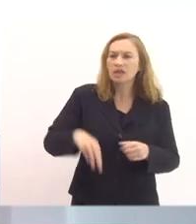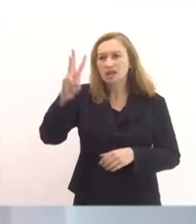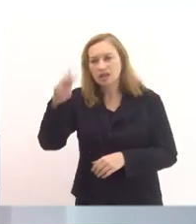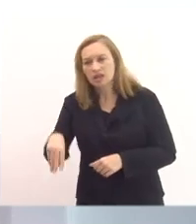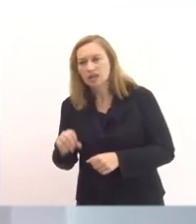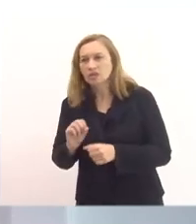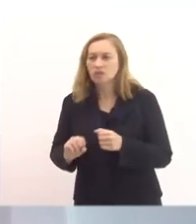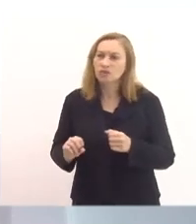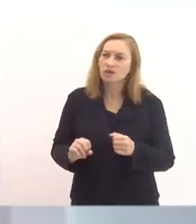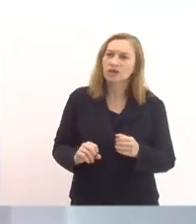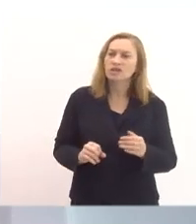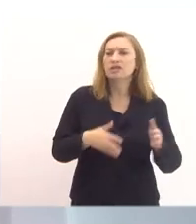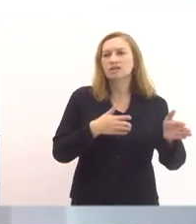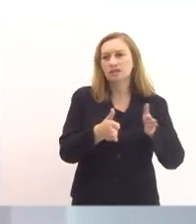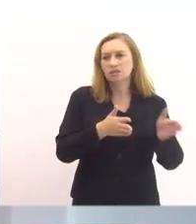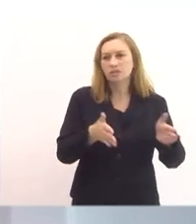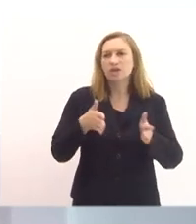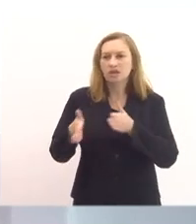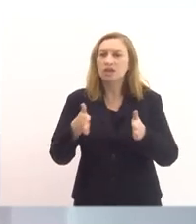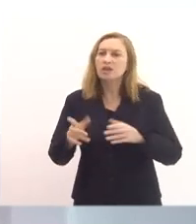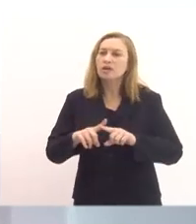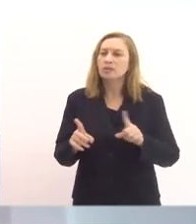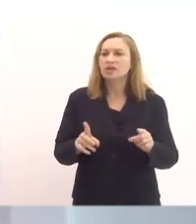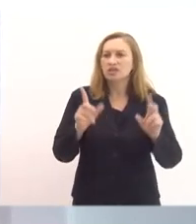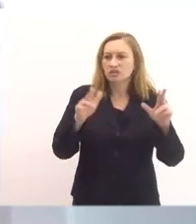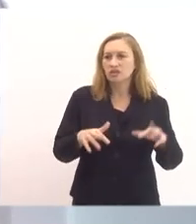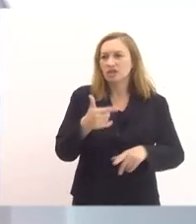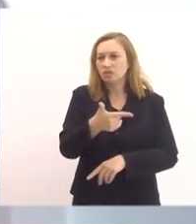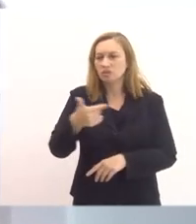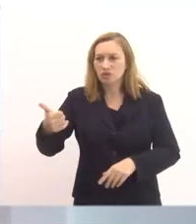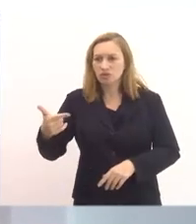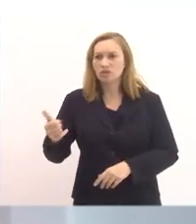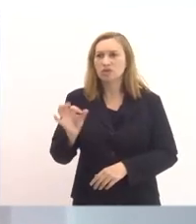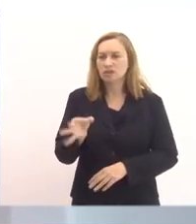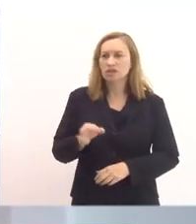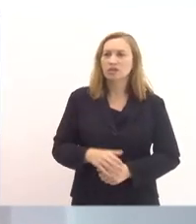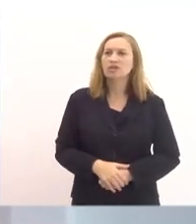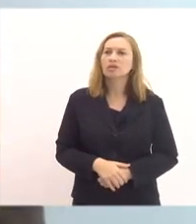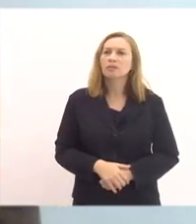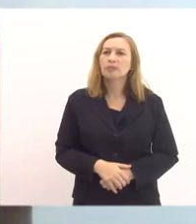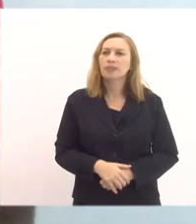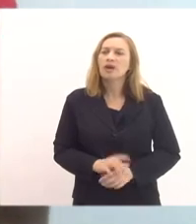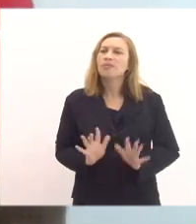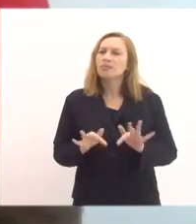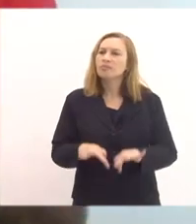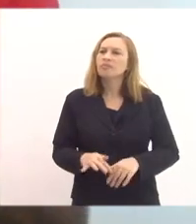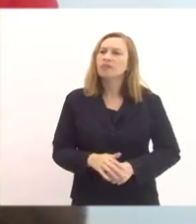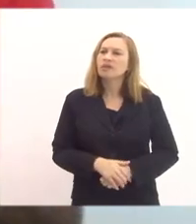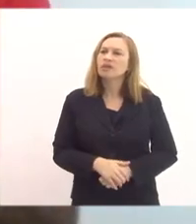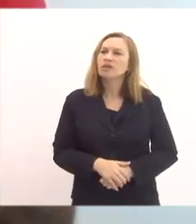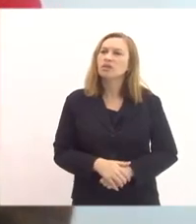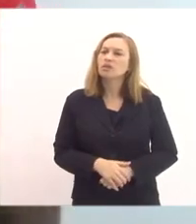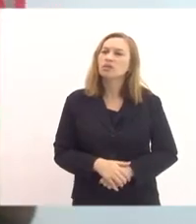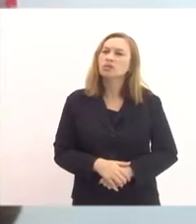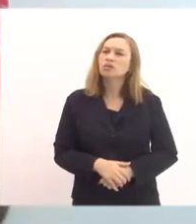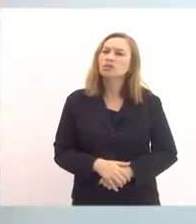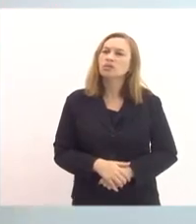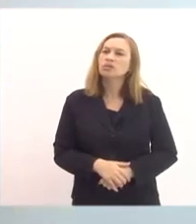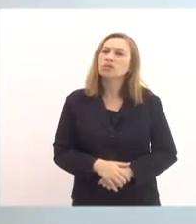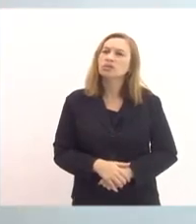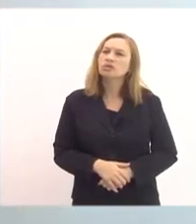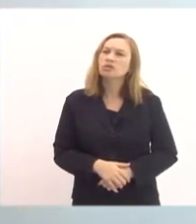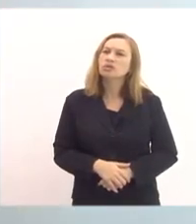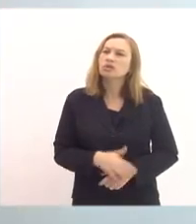fez as etapas. Mas é uma situação diferente do concurso de 2012, sem dúvida. Sim, e no caso, só para finalizar, foi dito que